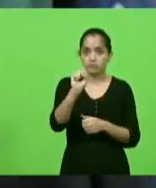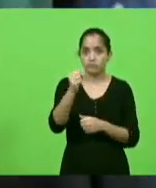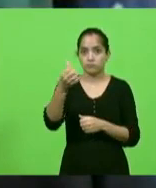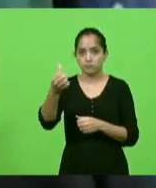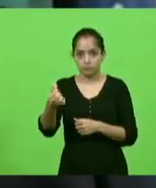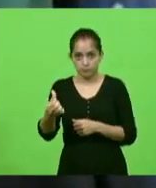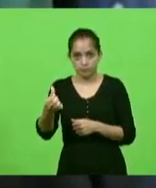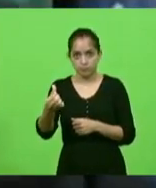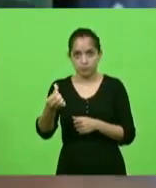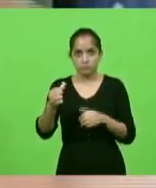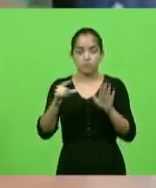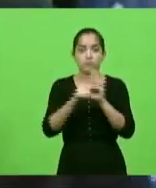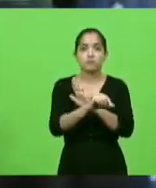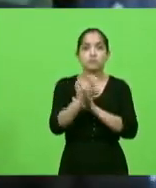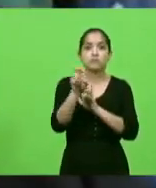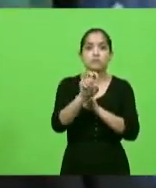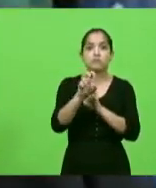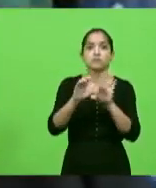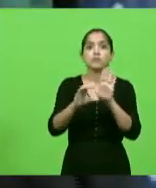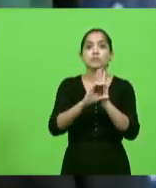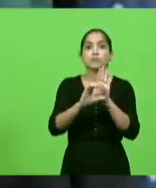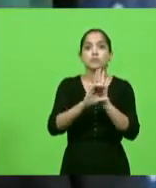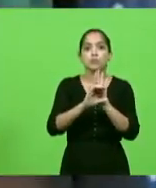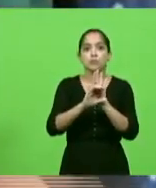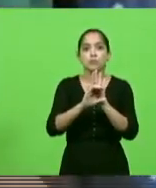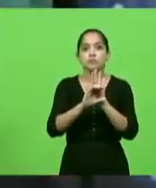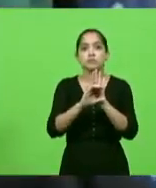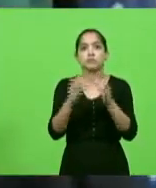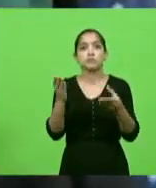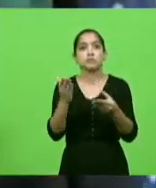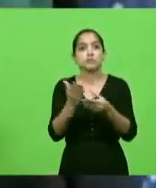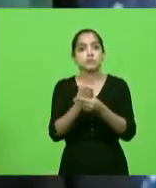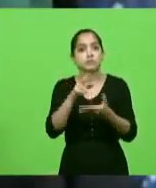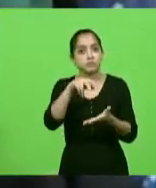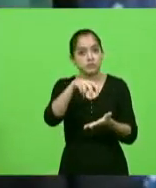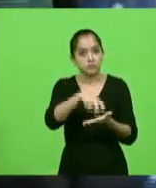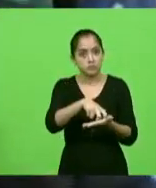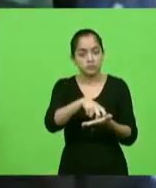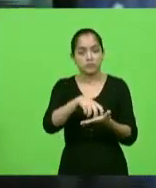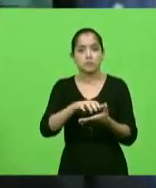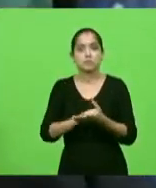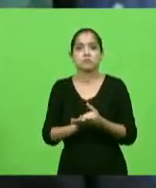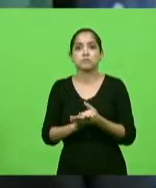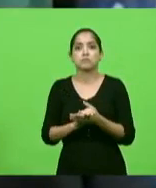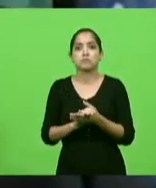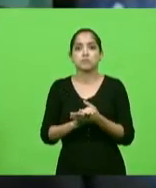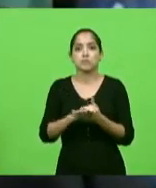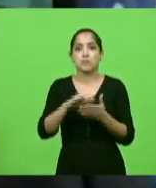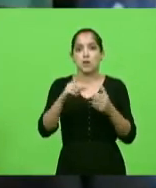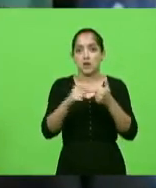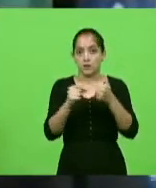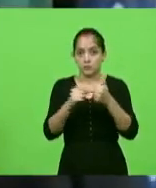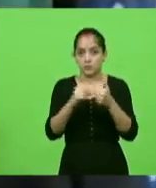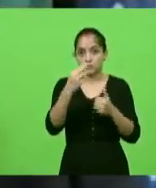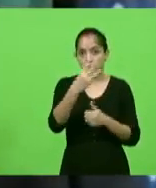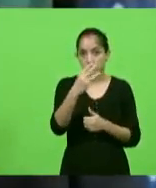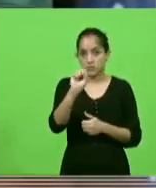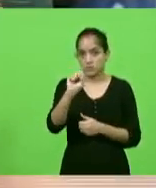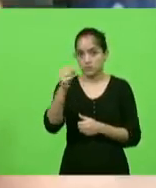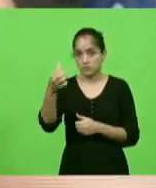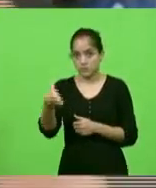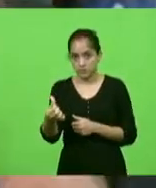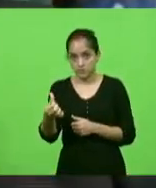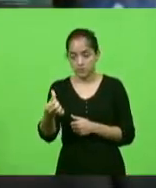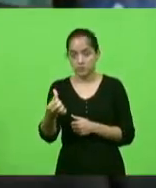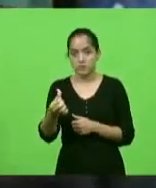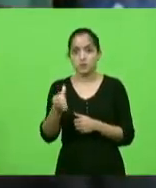386 inciso VII do Código de Processo Penal que prevê e a bruxa artigo 386